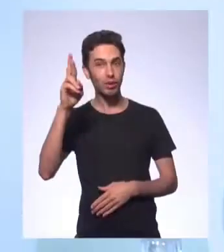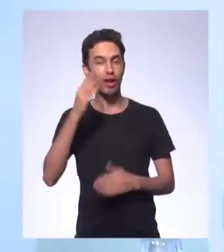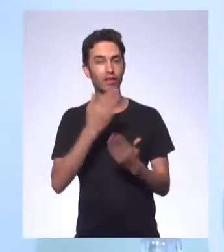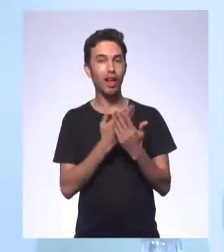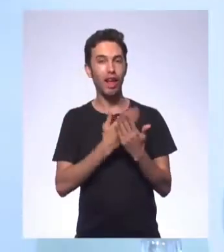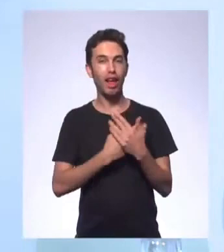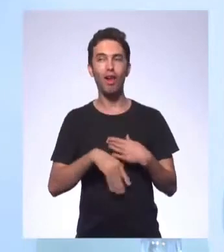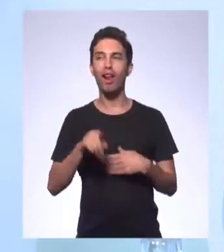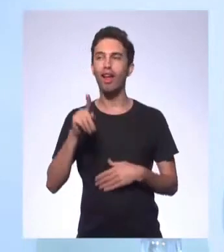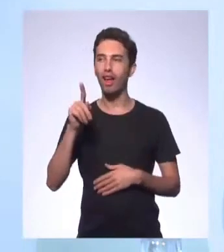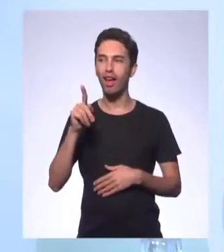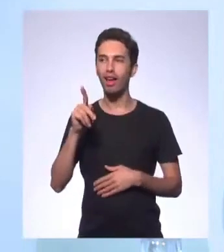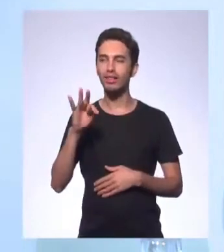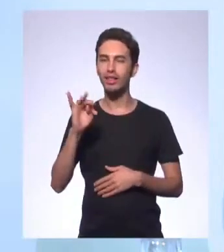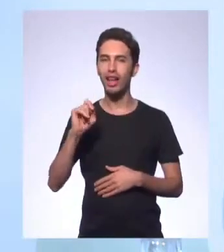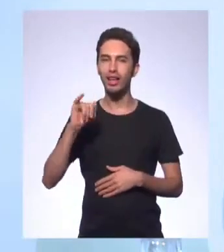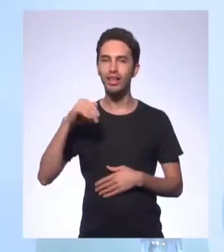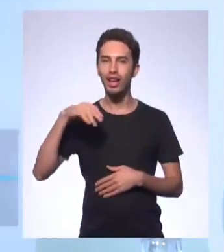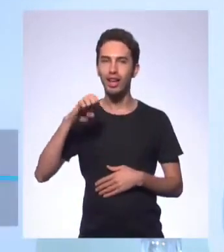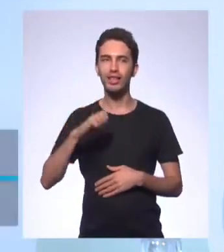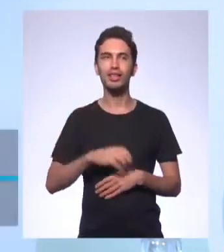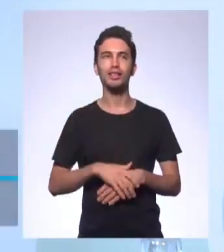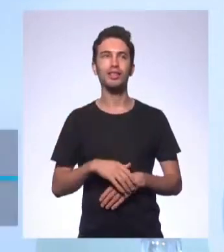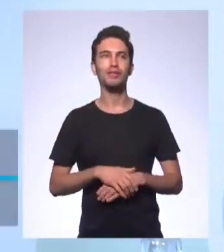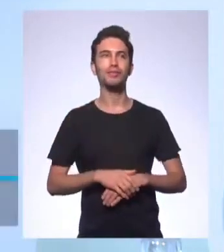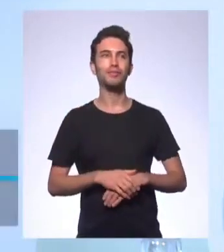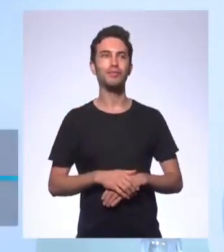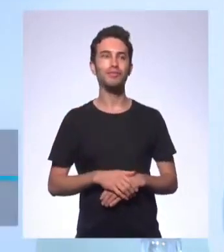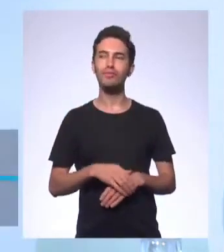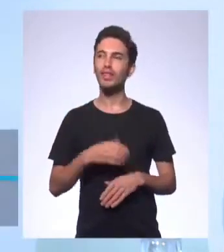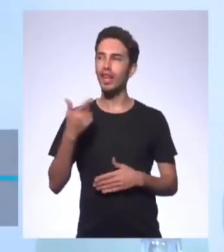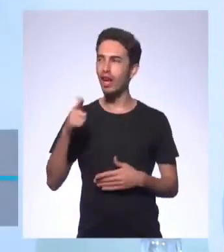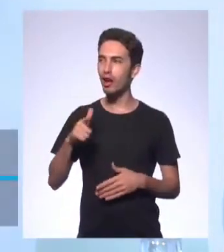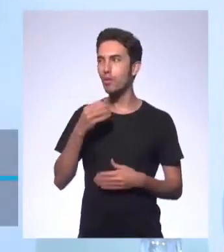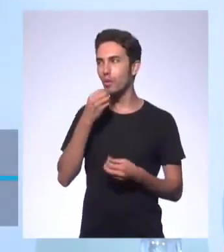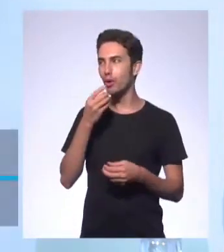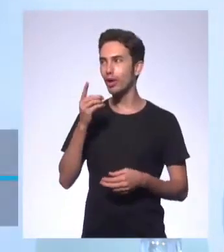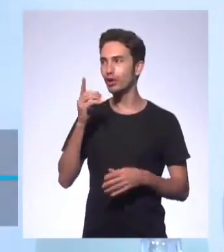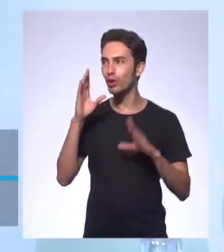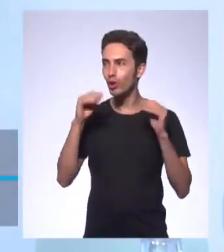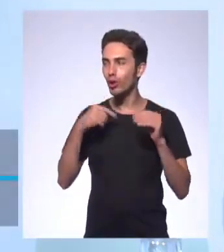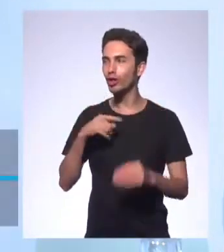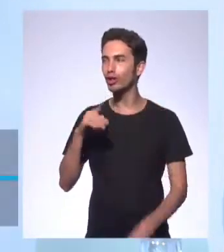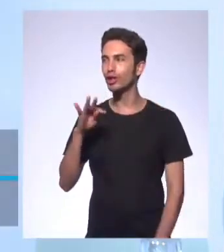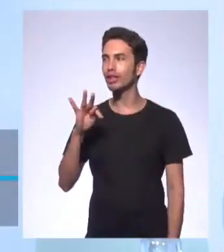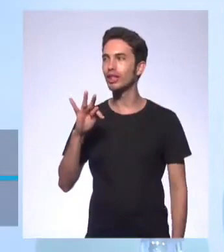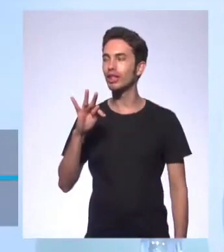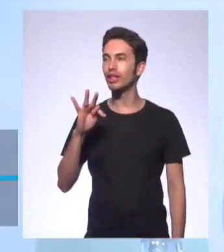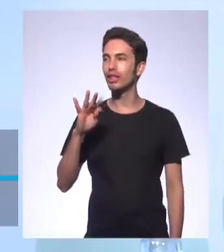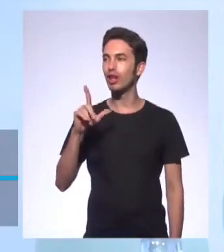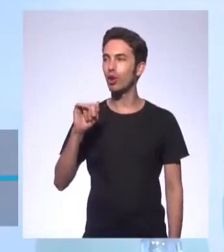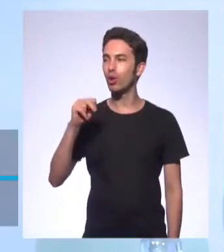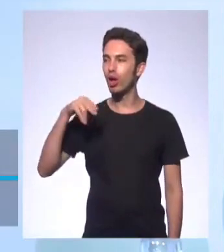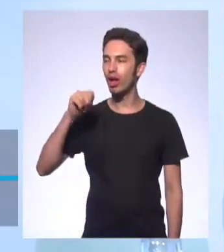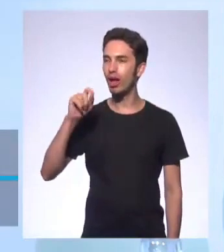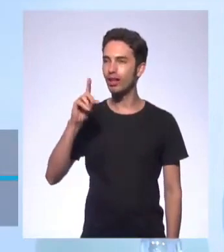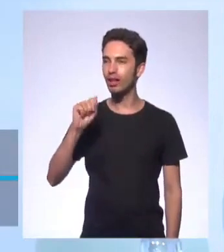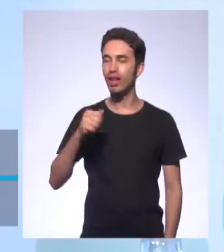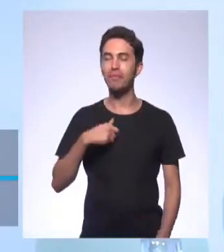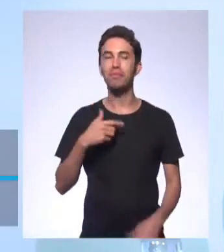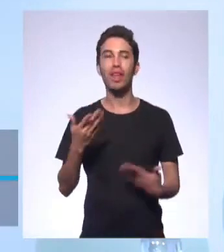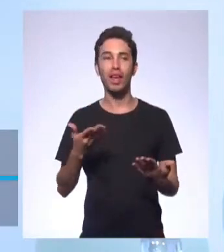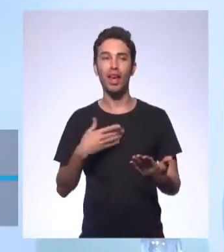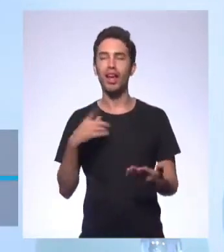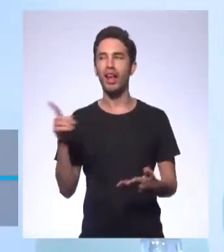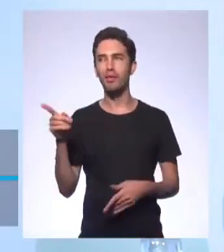bem, professora Luanda. É um prazer estar aqui de novo com a gente. Acho que é a segunda vez já que você passa aqui por a terceira série do ensino médio, apesar que a